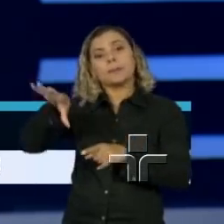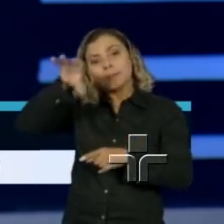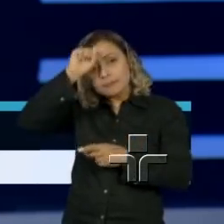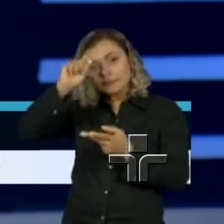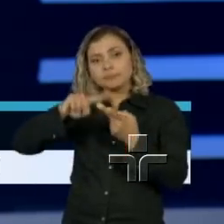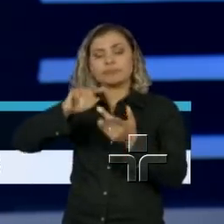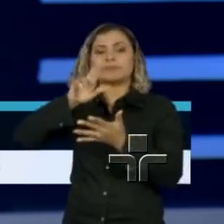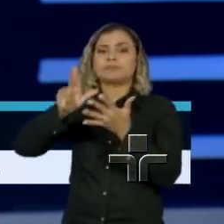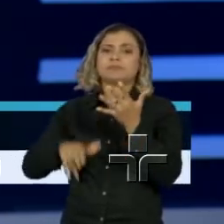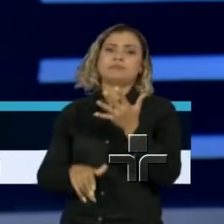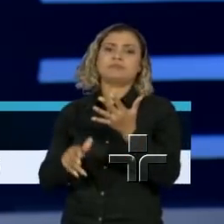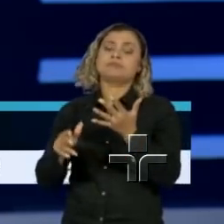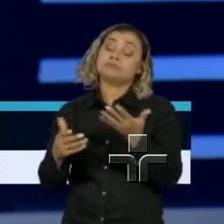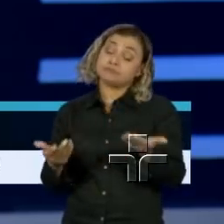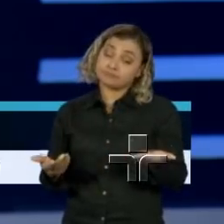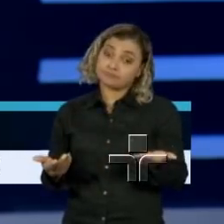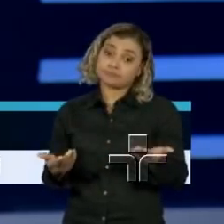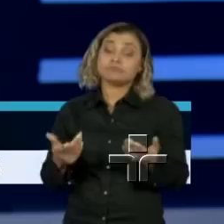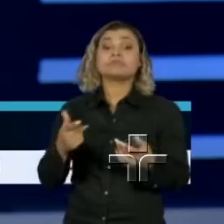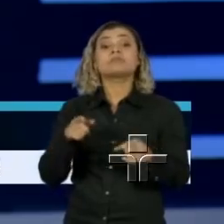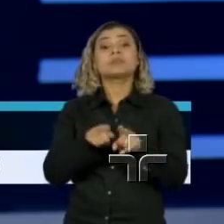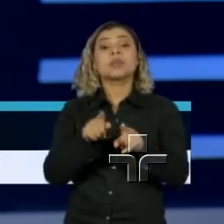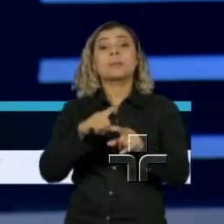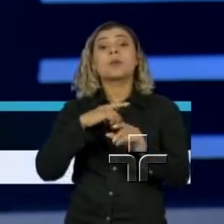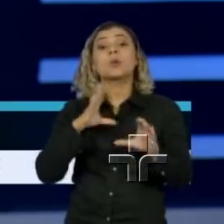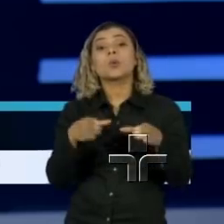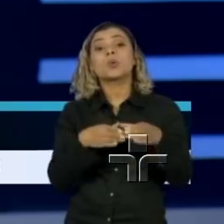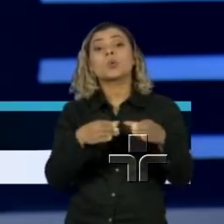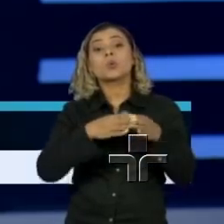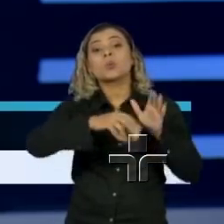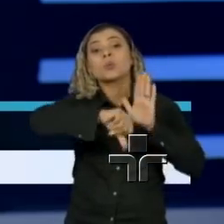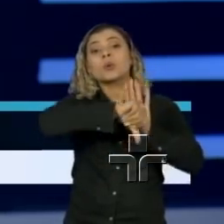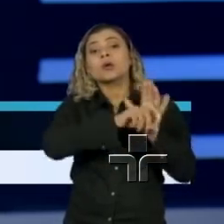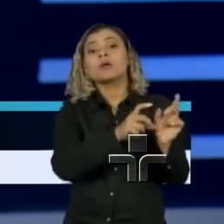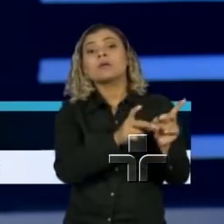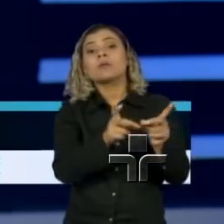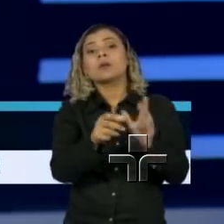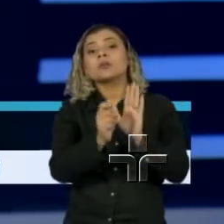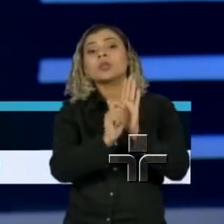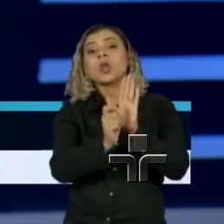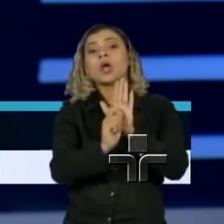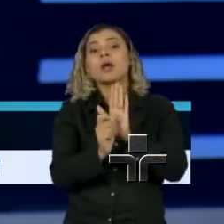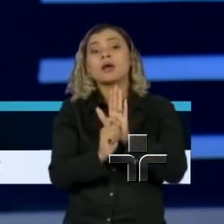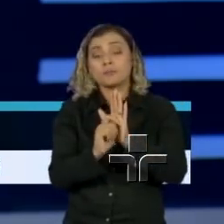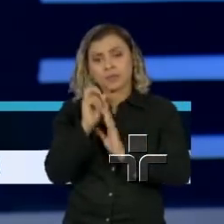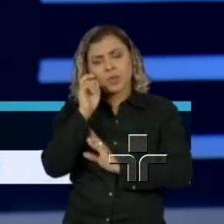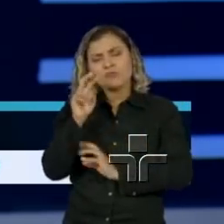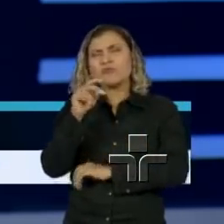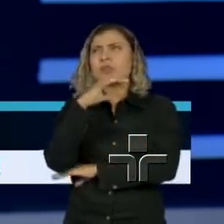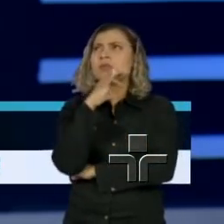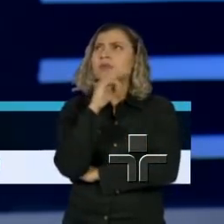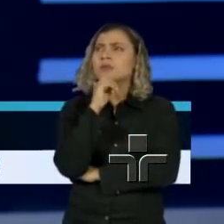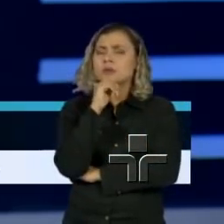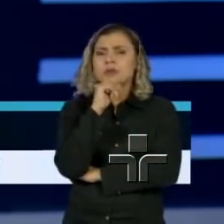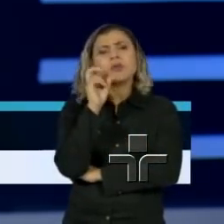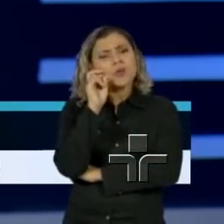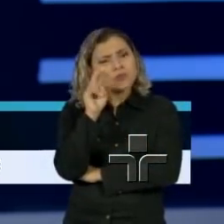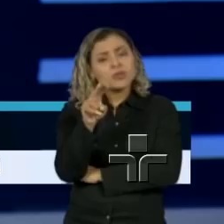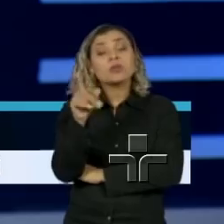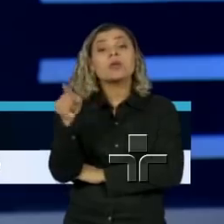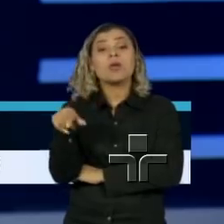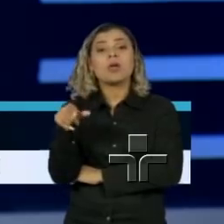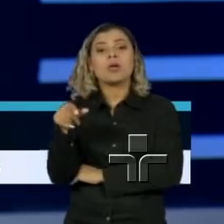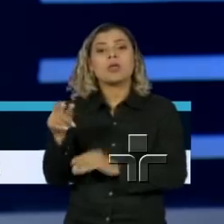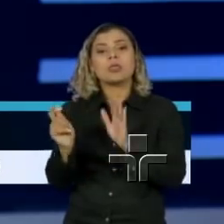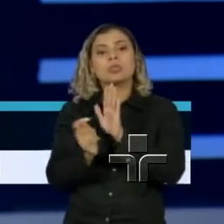foram vários casos, né? Inclusive com traficantes. Eu estava uma vez acompanhando um desses casos, traficantes